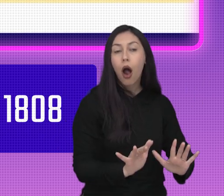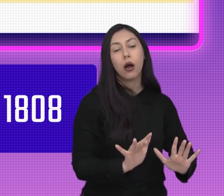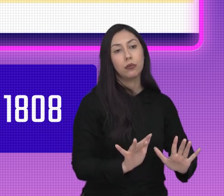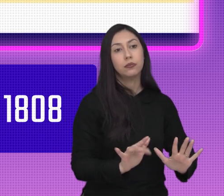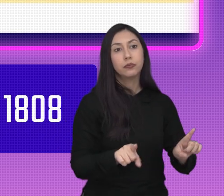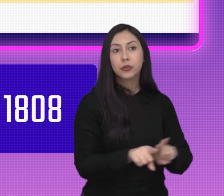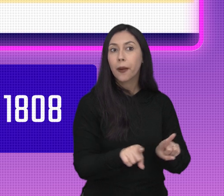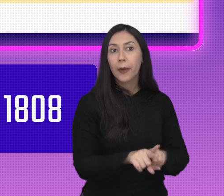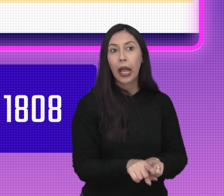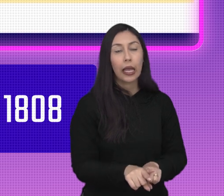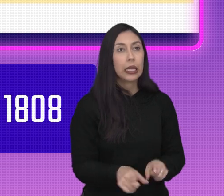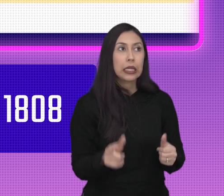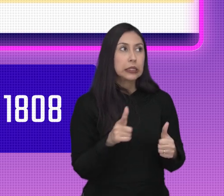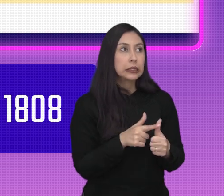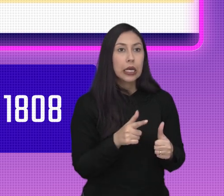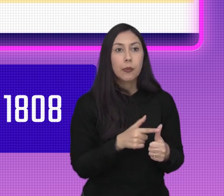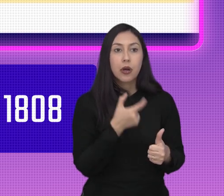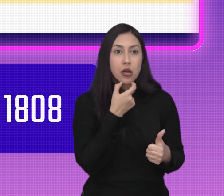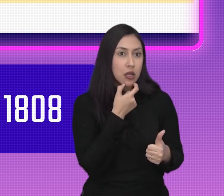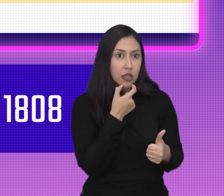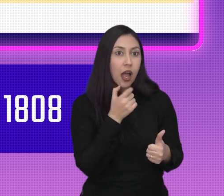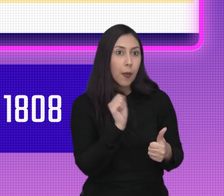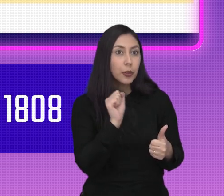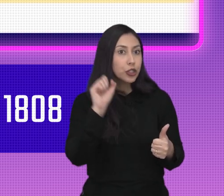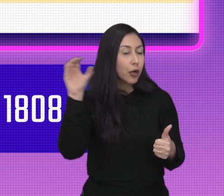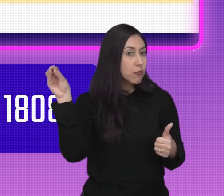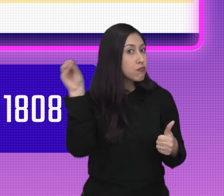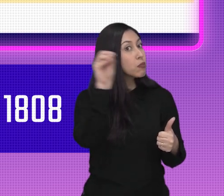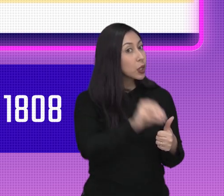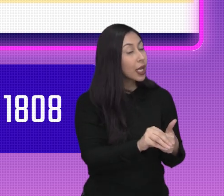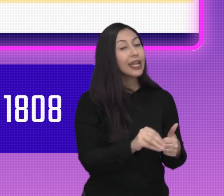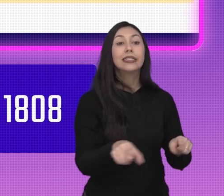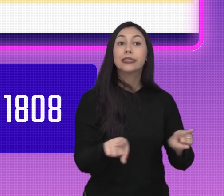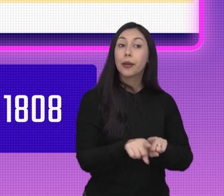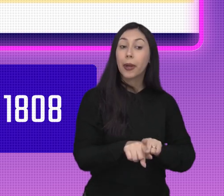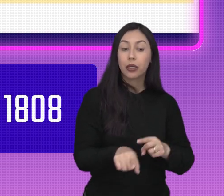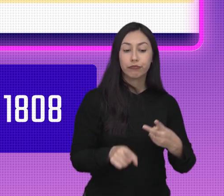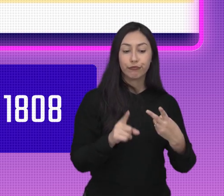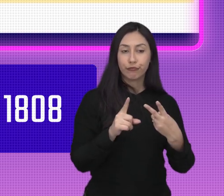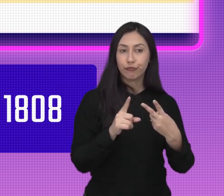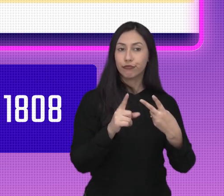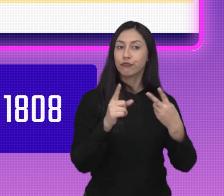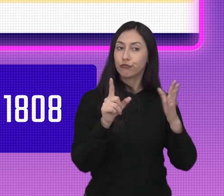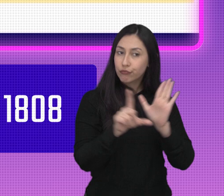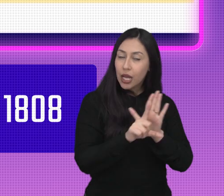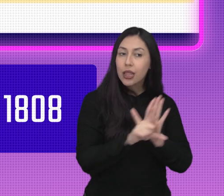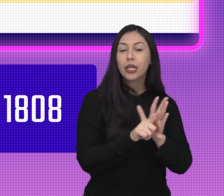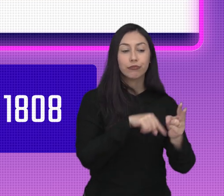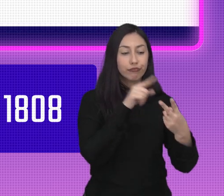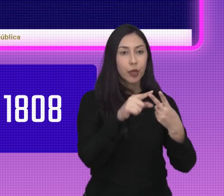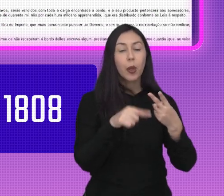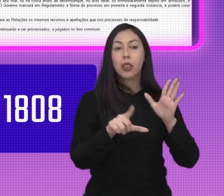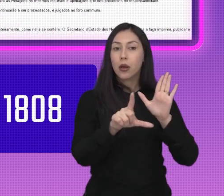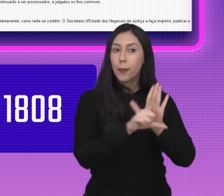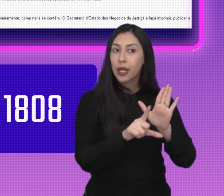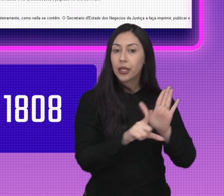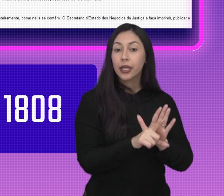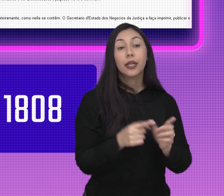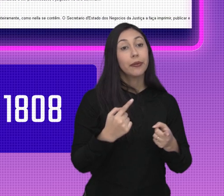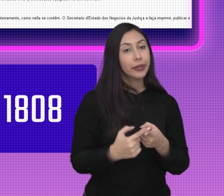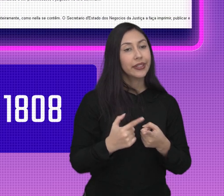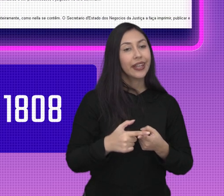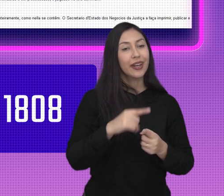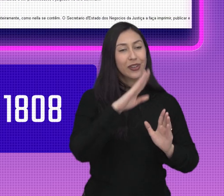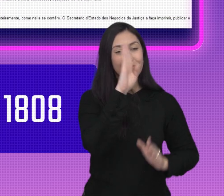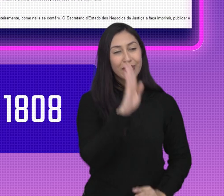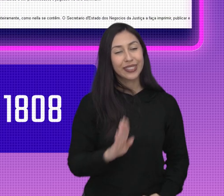né, de Portugal, como por exemplo Inglaterra. E a gente também tem a lei, aí sim é uma lei, que a gente já